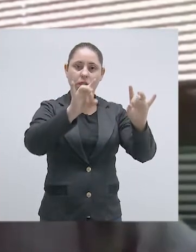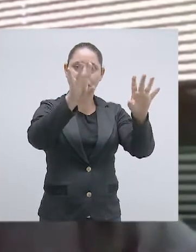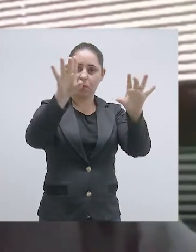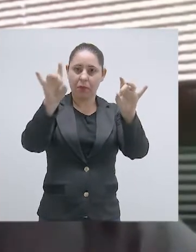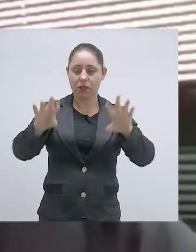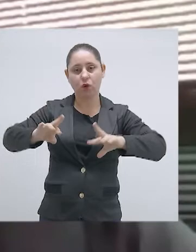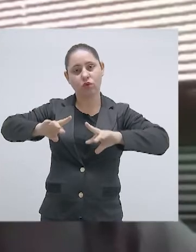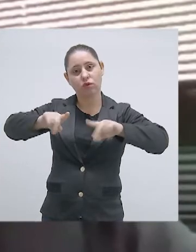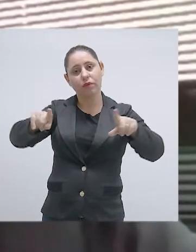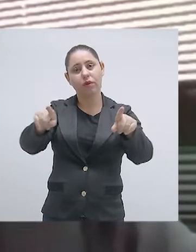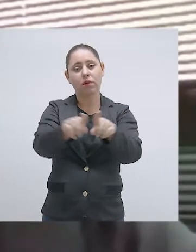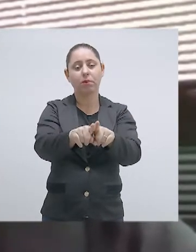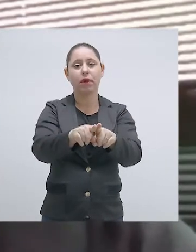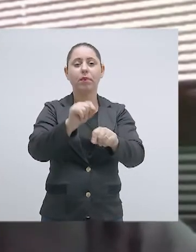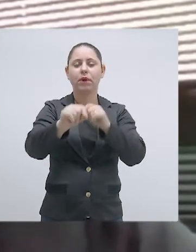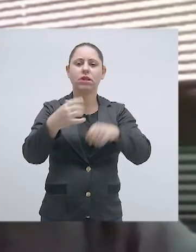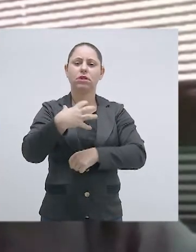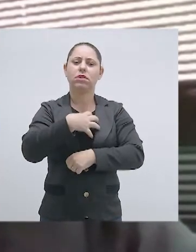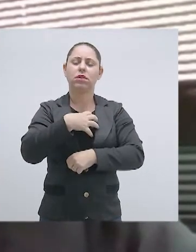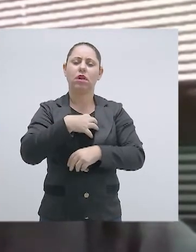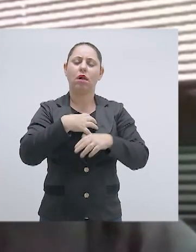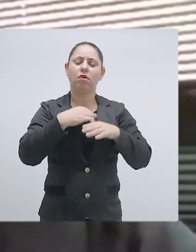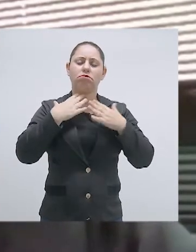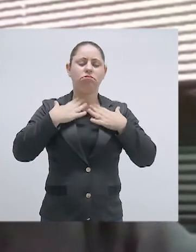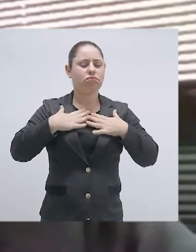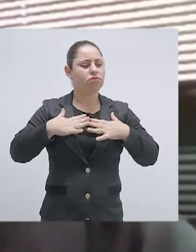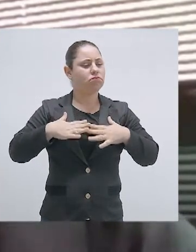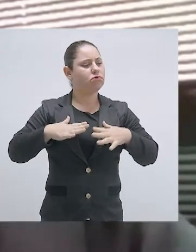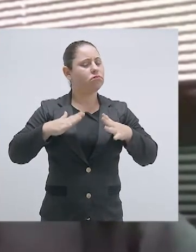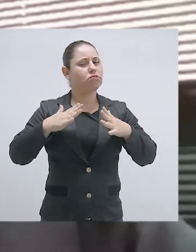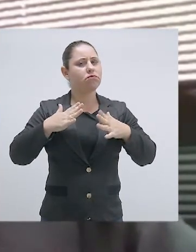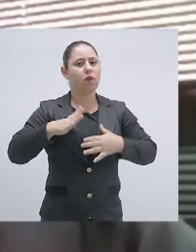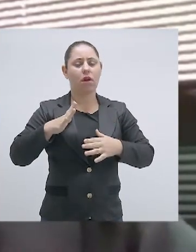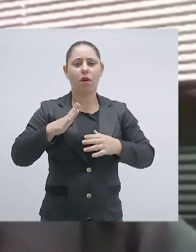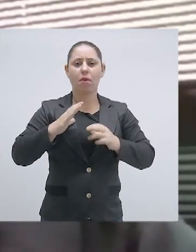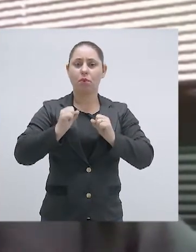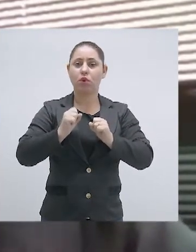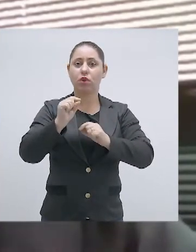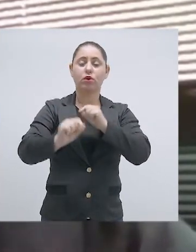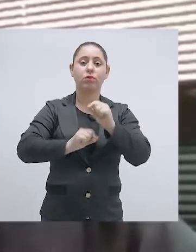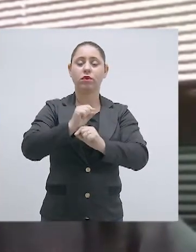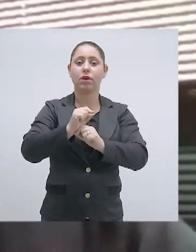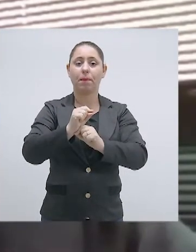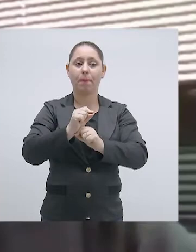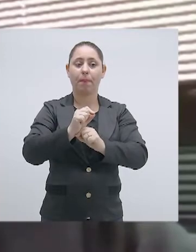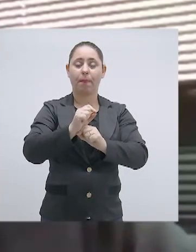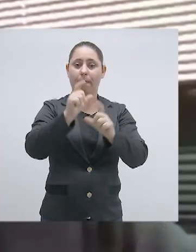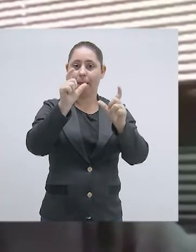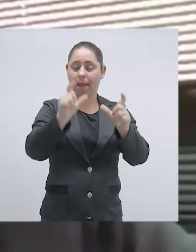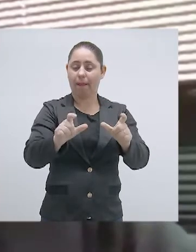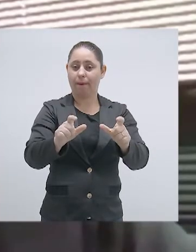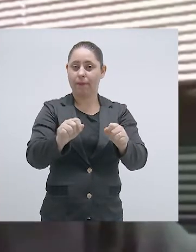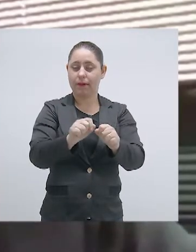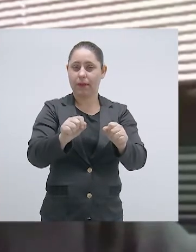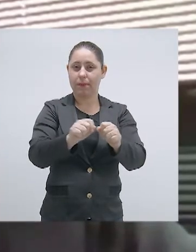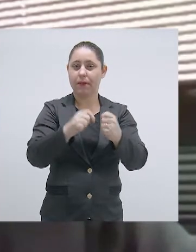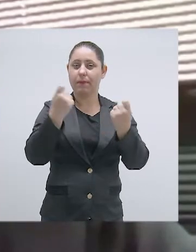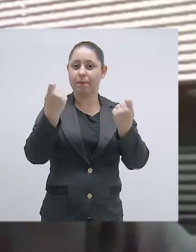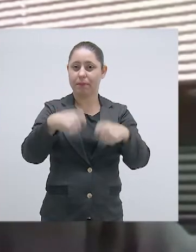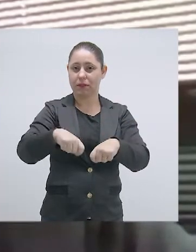condições e ambientes especiais para que se sintam confortáveis, devendo